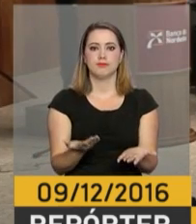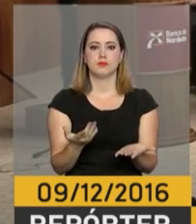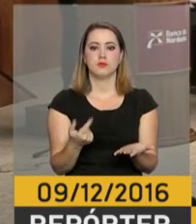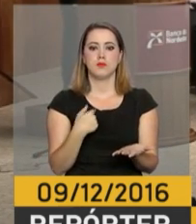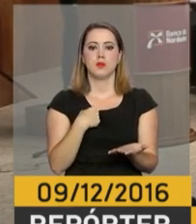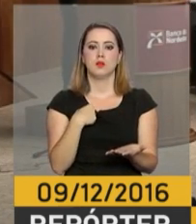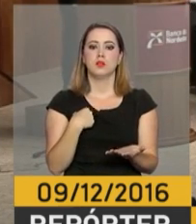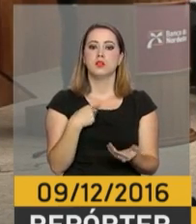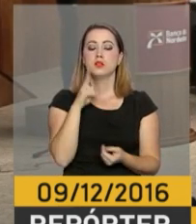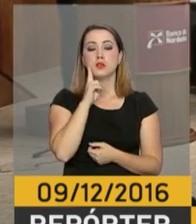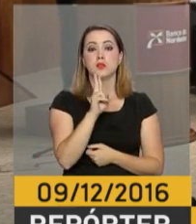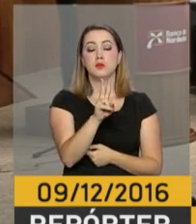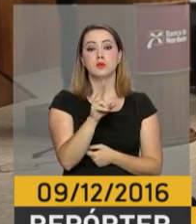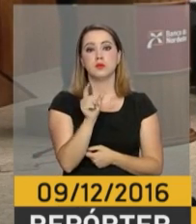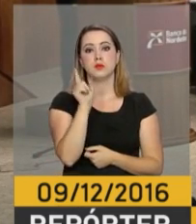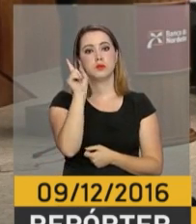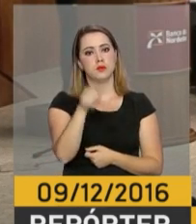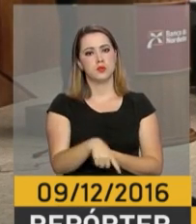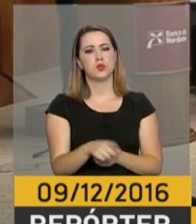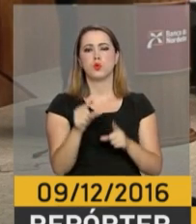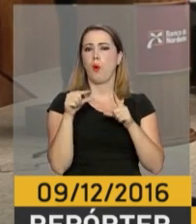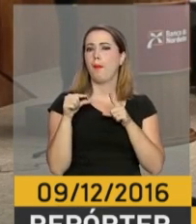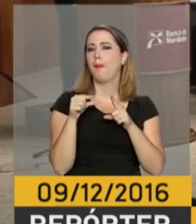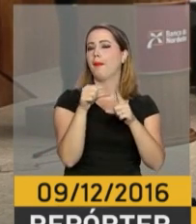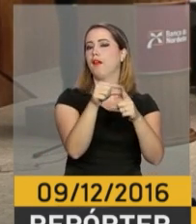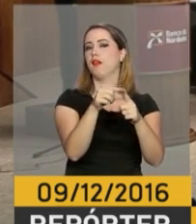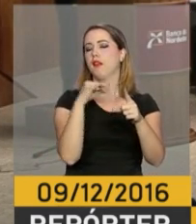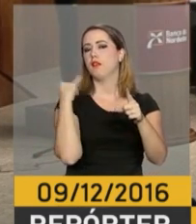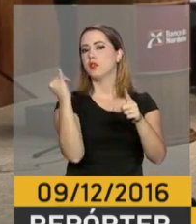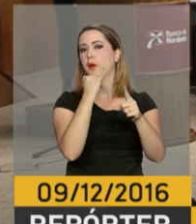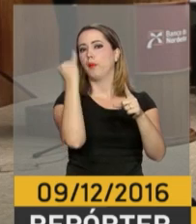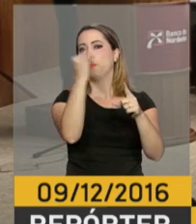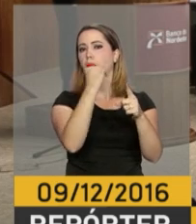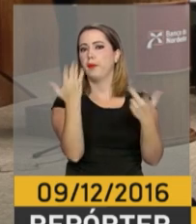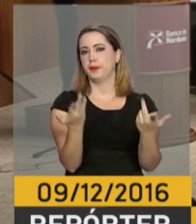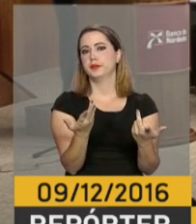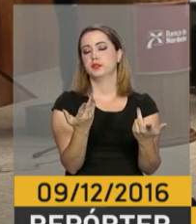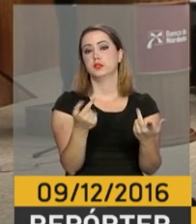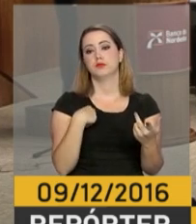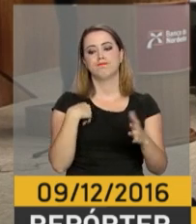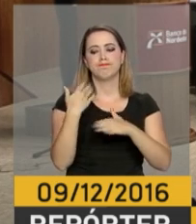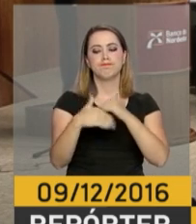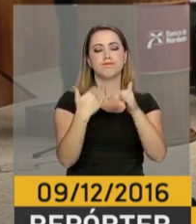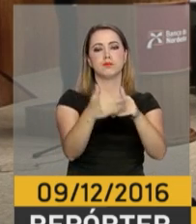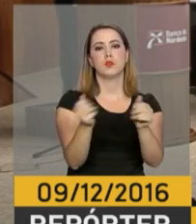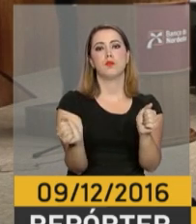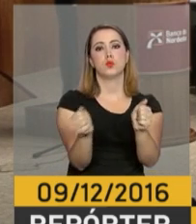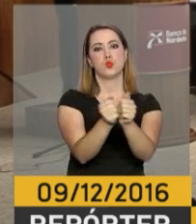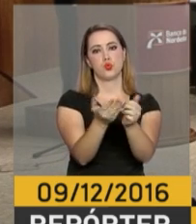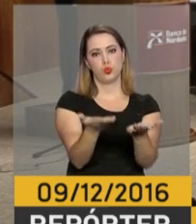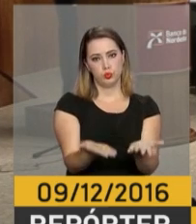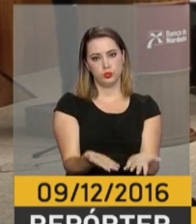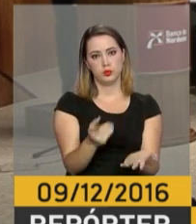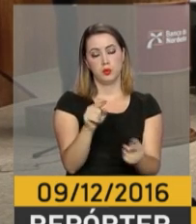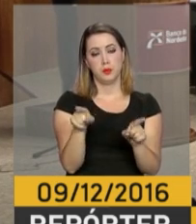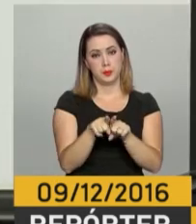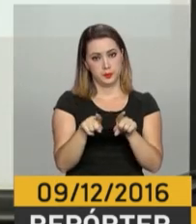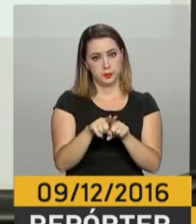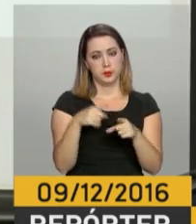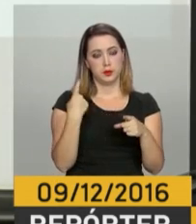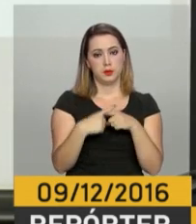eu tomo isto como uma palavra importantíssima e levarei isso adiante. Levarei adiante porque